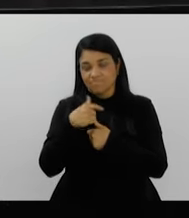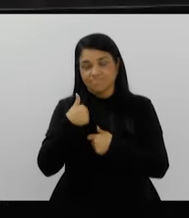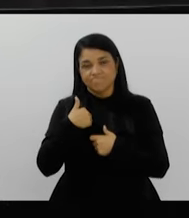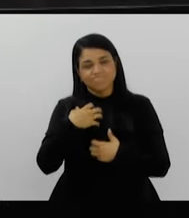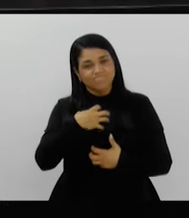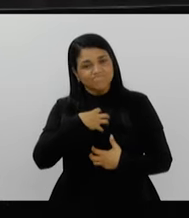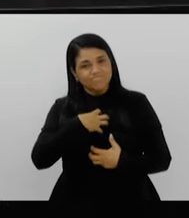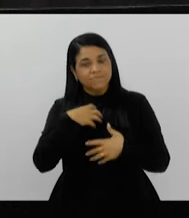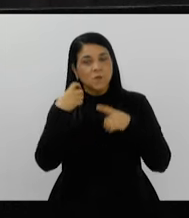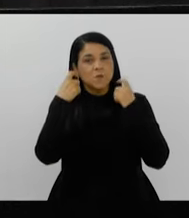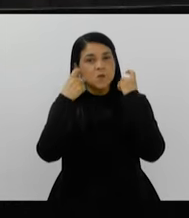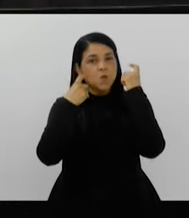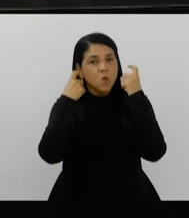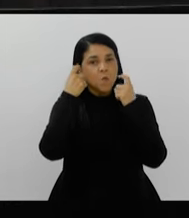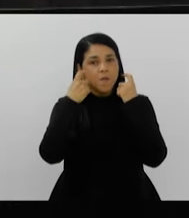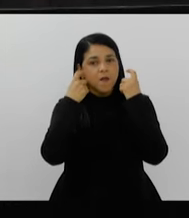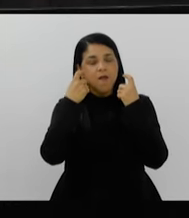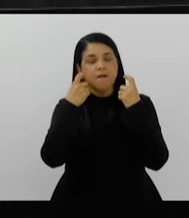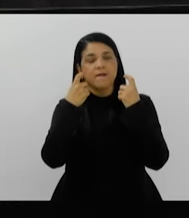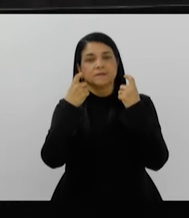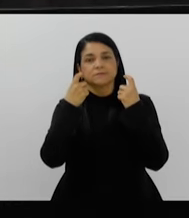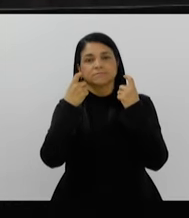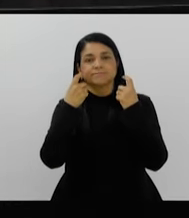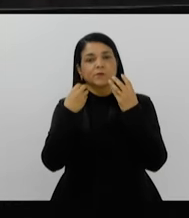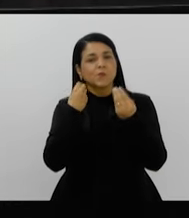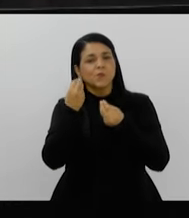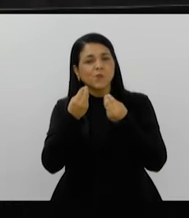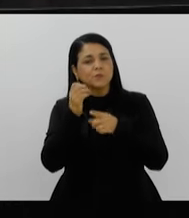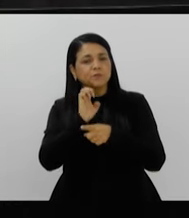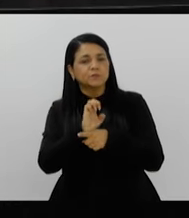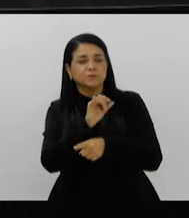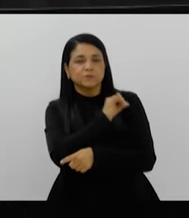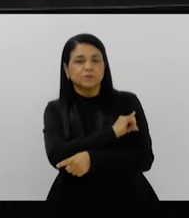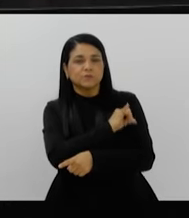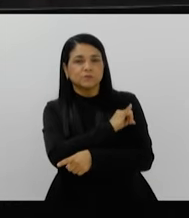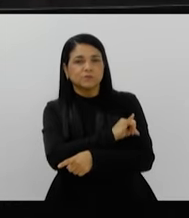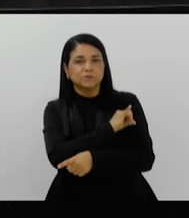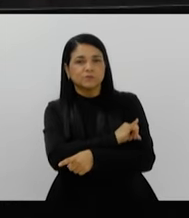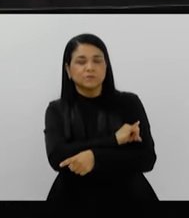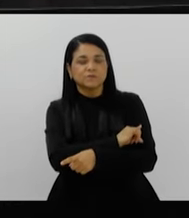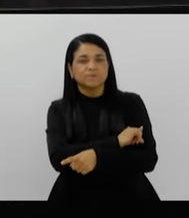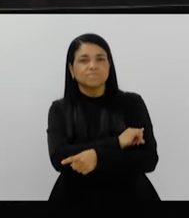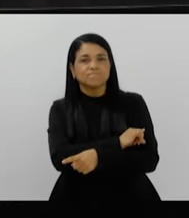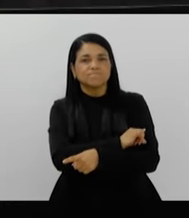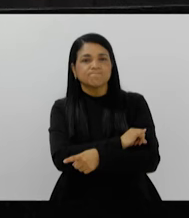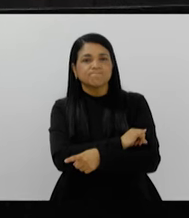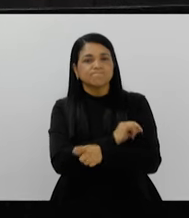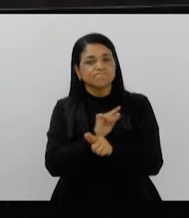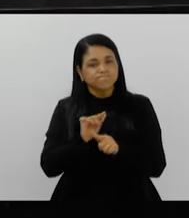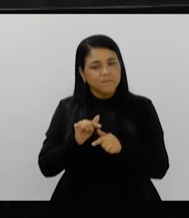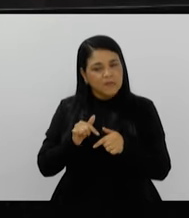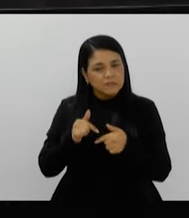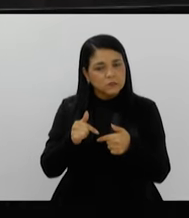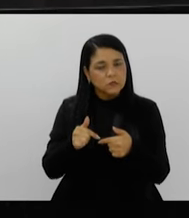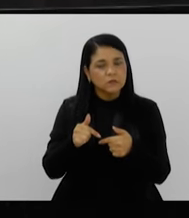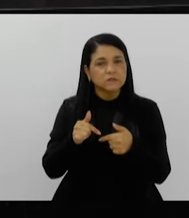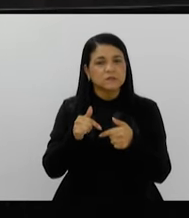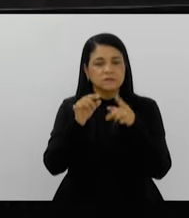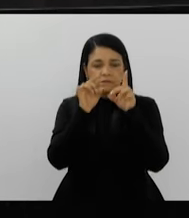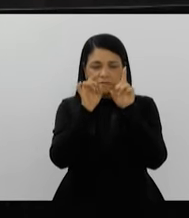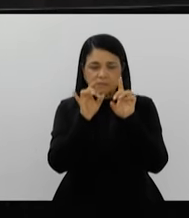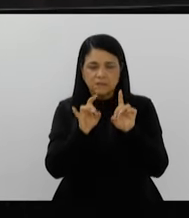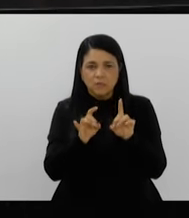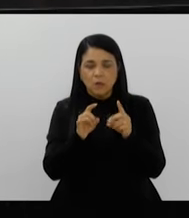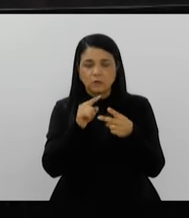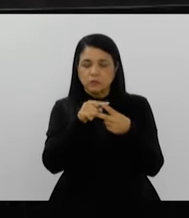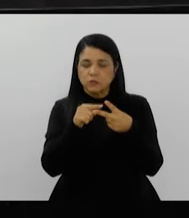muita preocupação a forma como o Estado do Rio de Janeiro está tratando, em específico aqui, esses